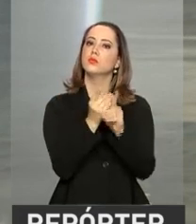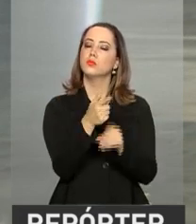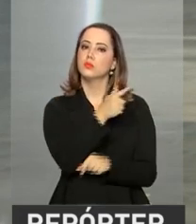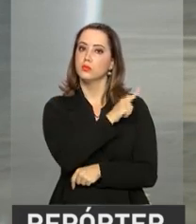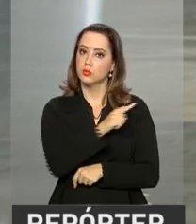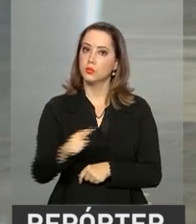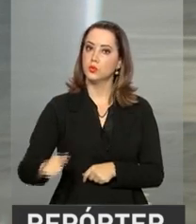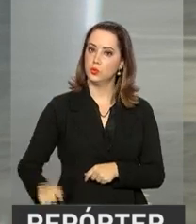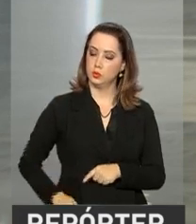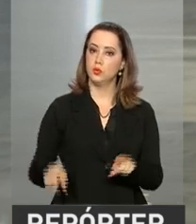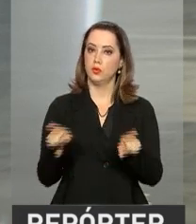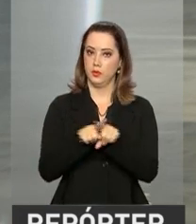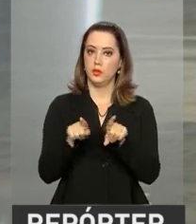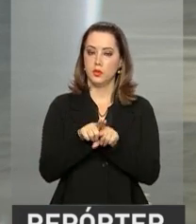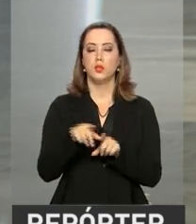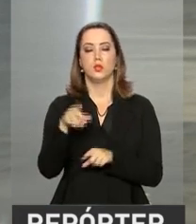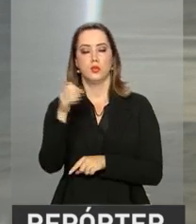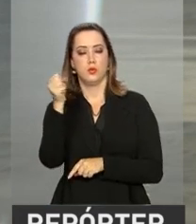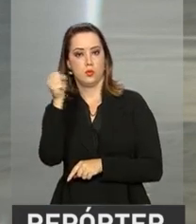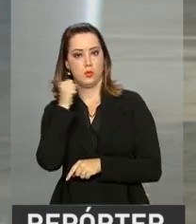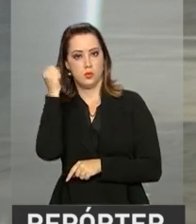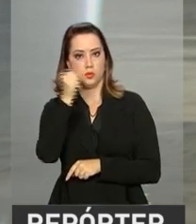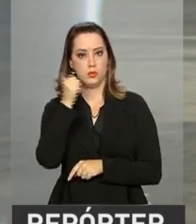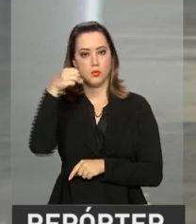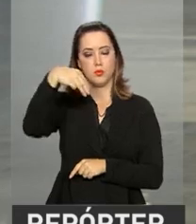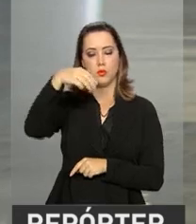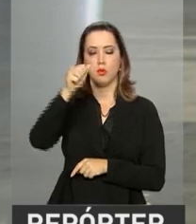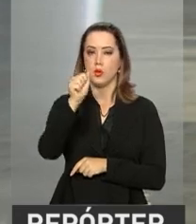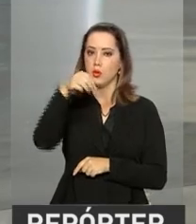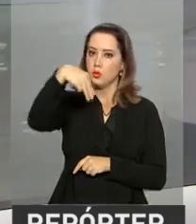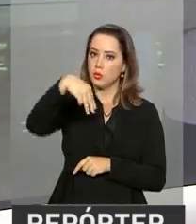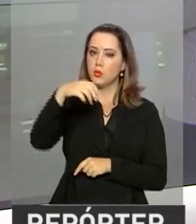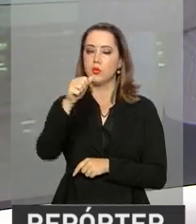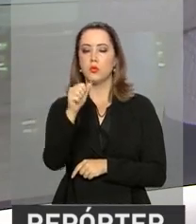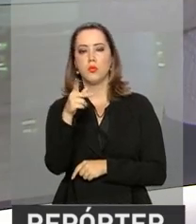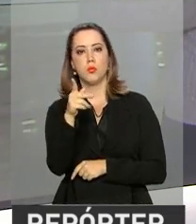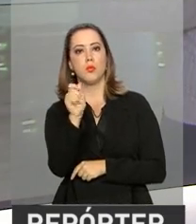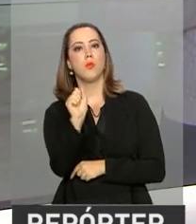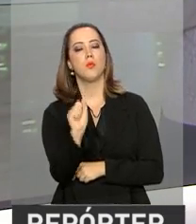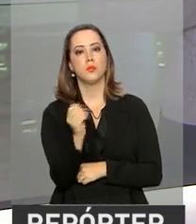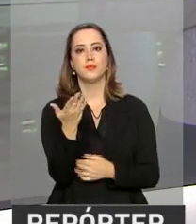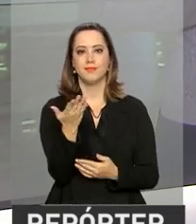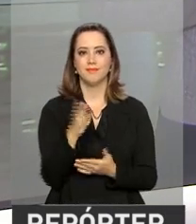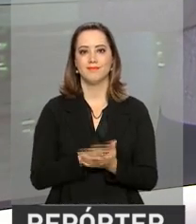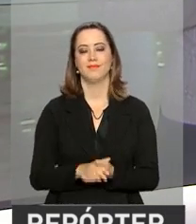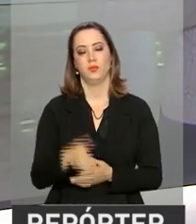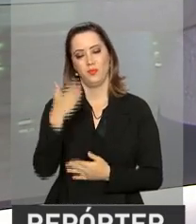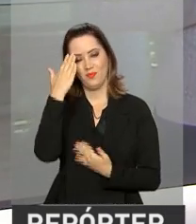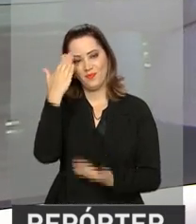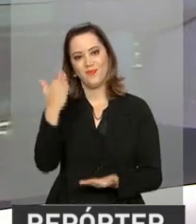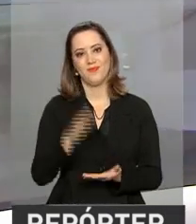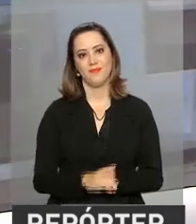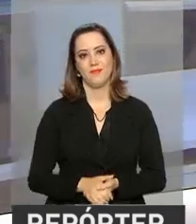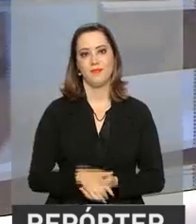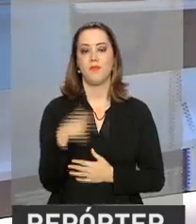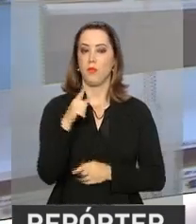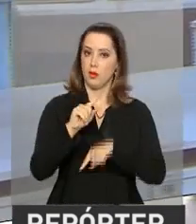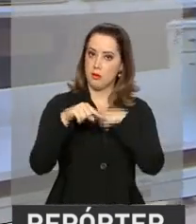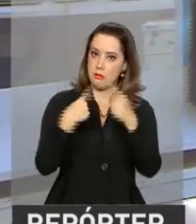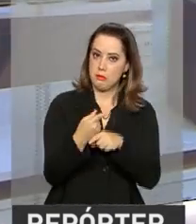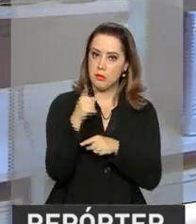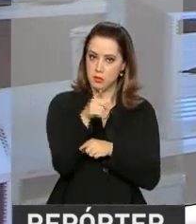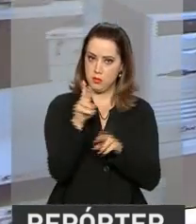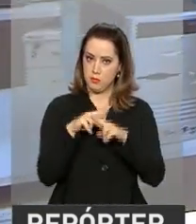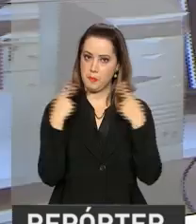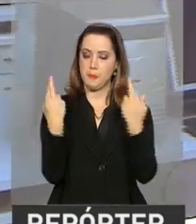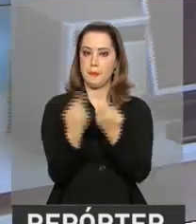o senador também do Amapá Davi alcolumbre é com você Renata obrigada pelas suas informações Taíssa e logo após essa